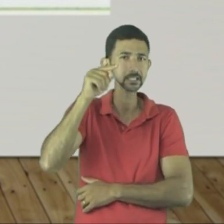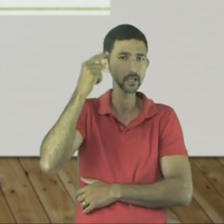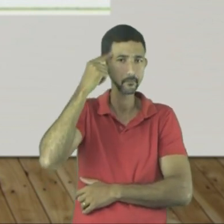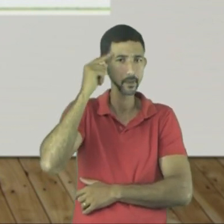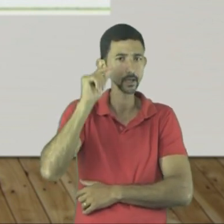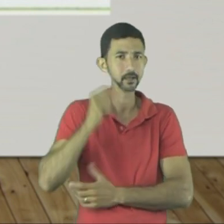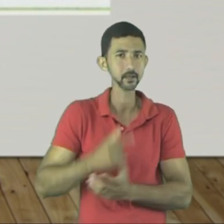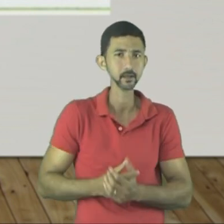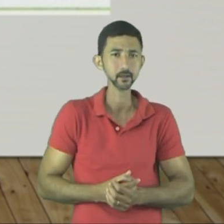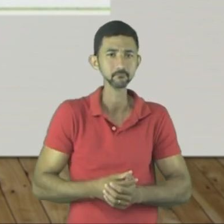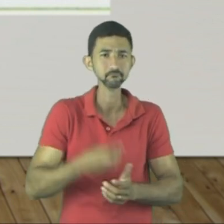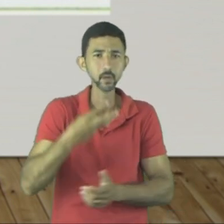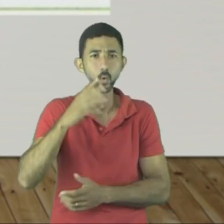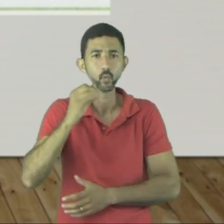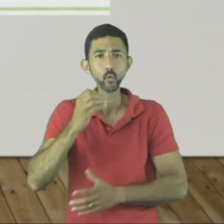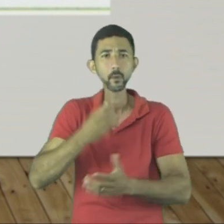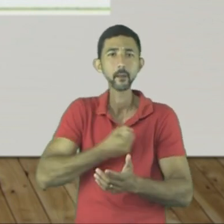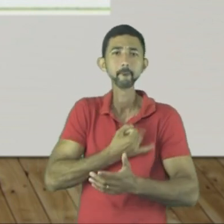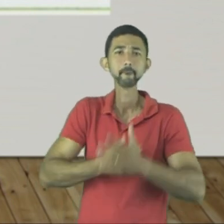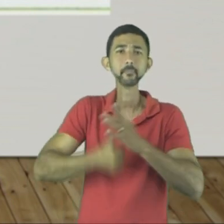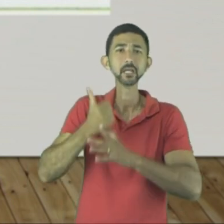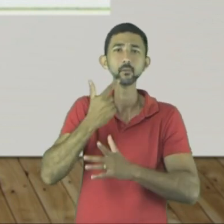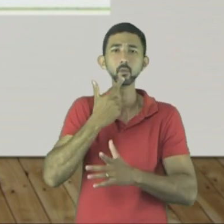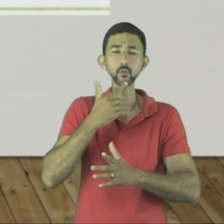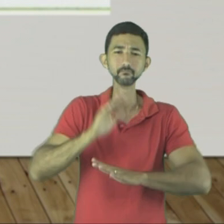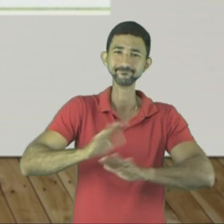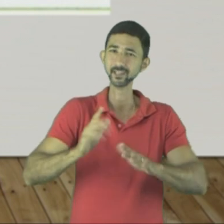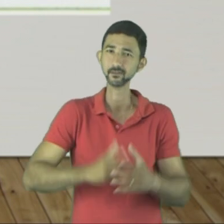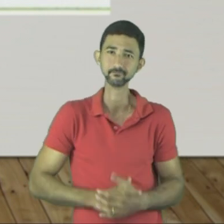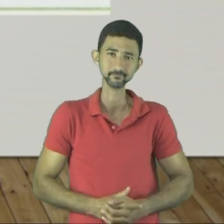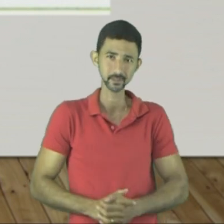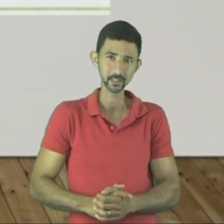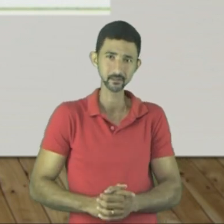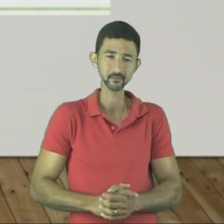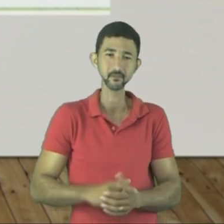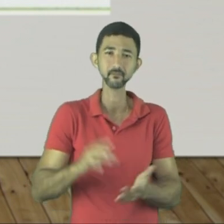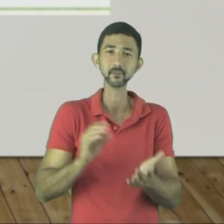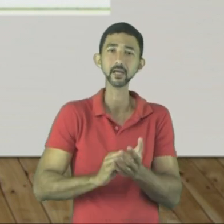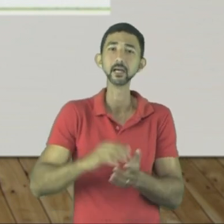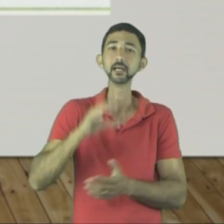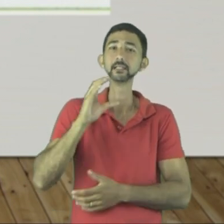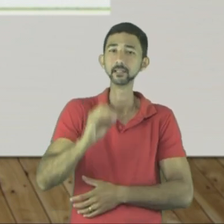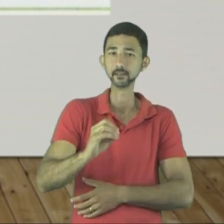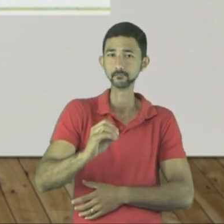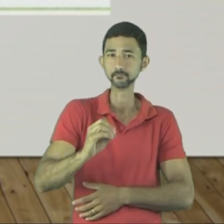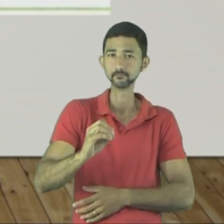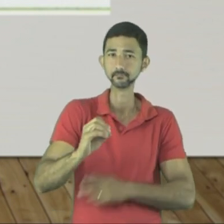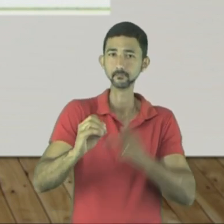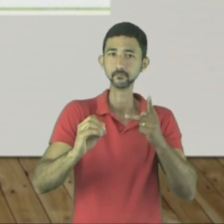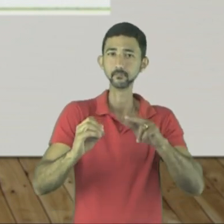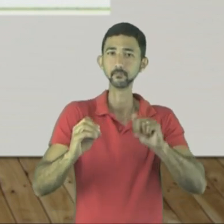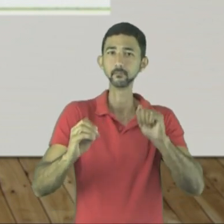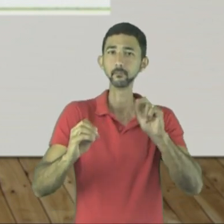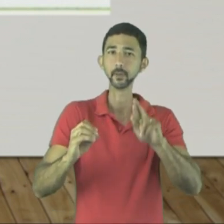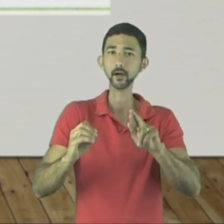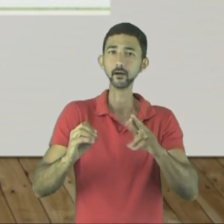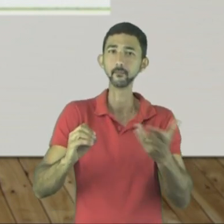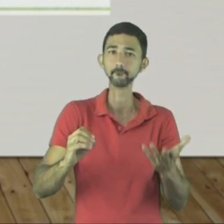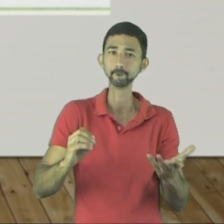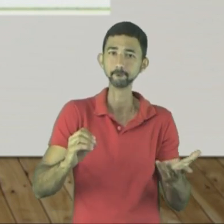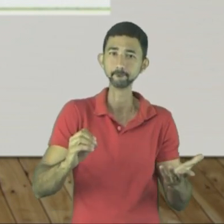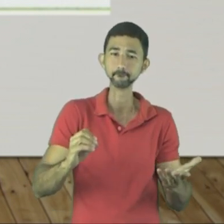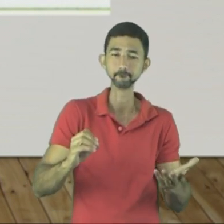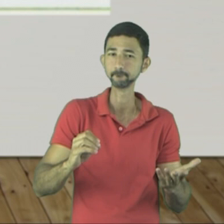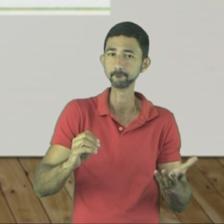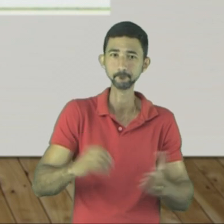galerinha. O 30 é primo? Não, porque o 30 termina em 0, ou seja, ele é par. Se ele é par,